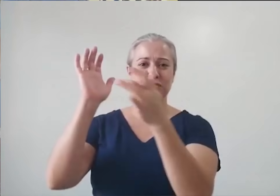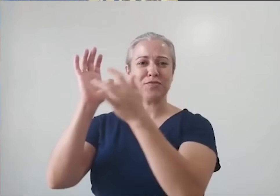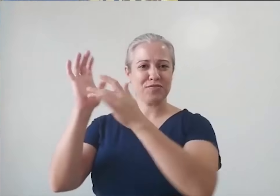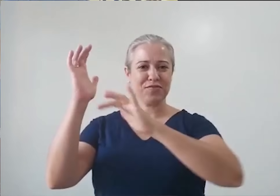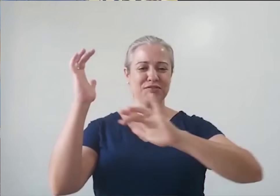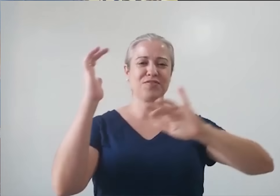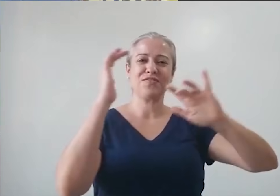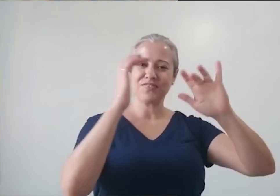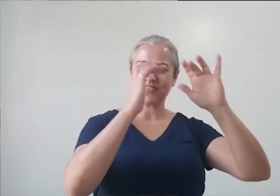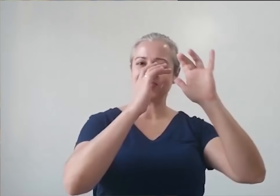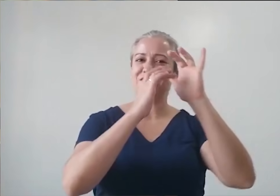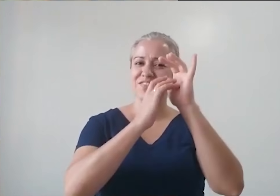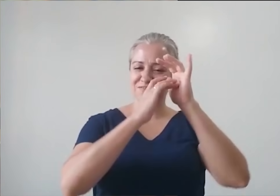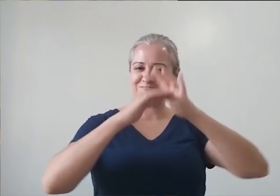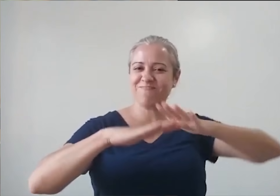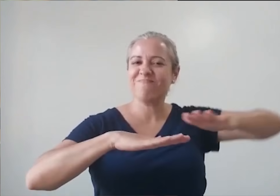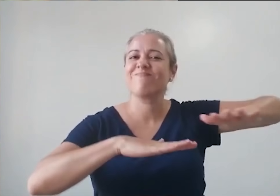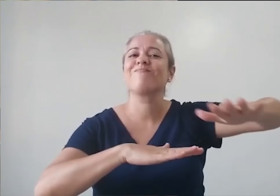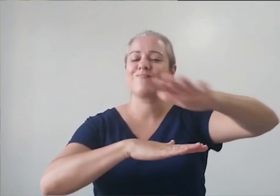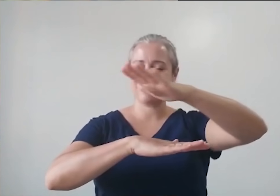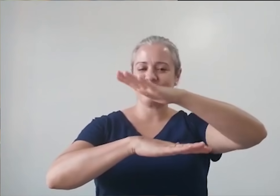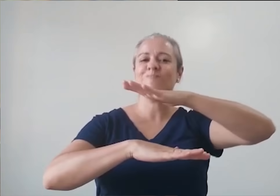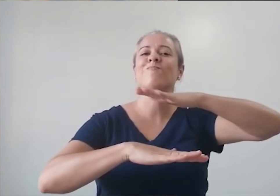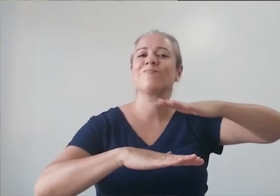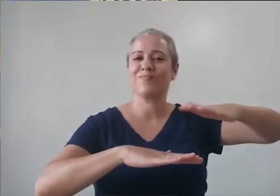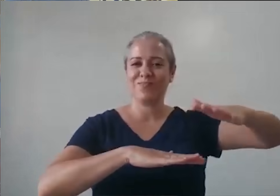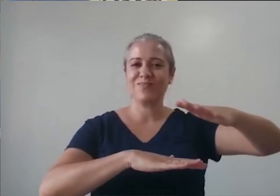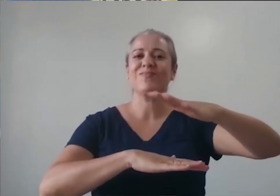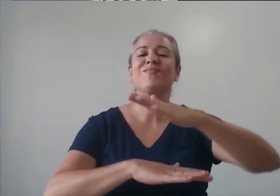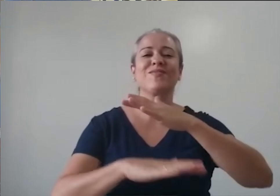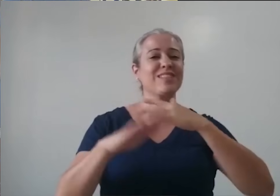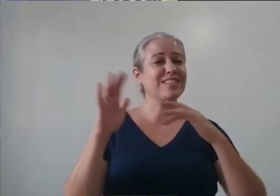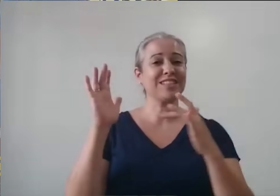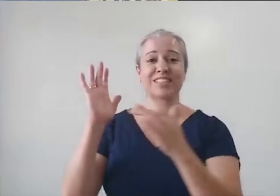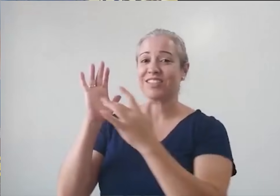Nome que é sobre todos é o teu Jesus.